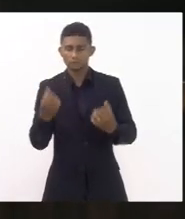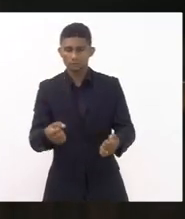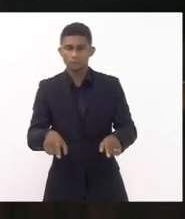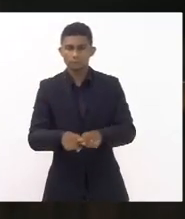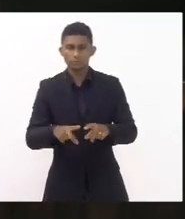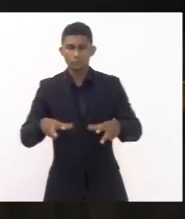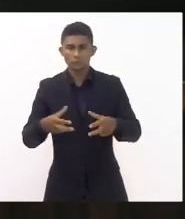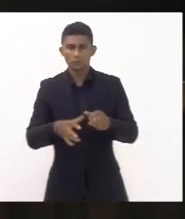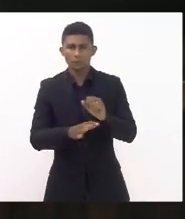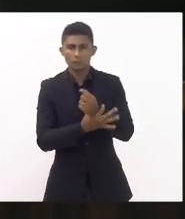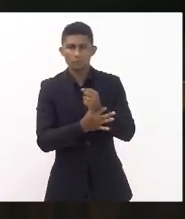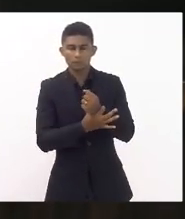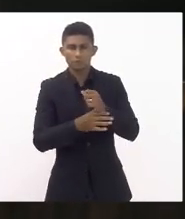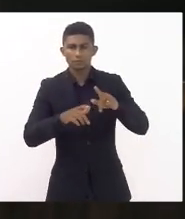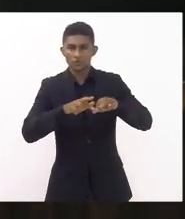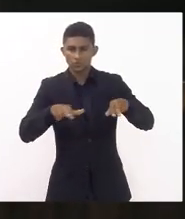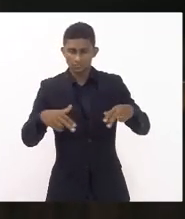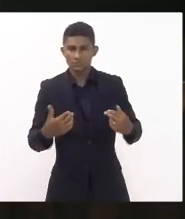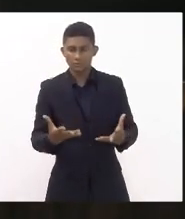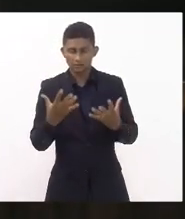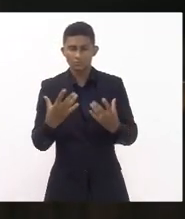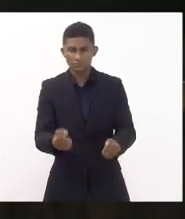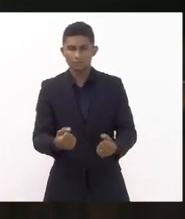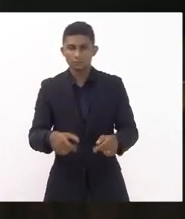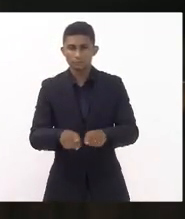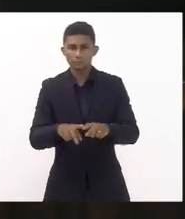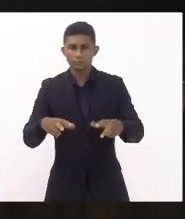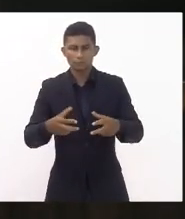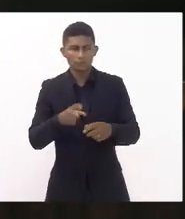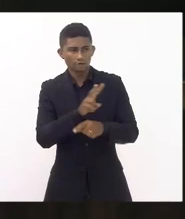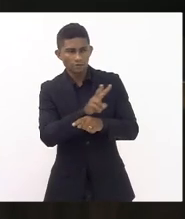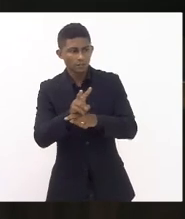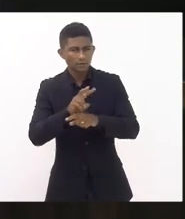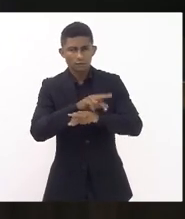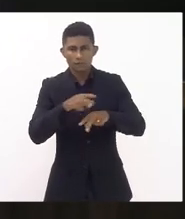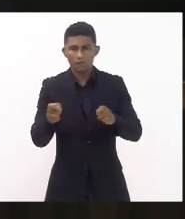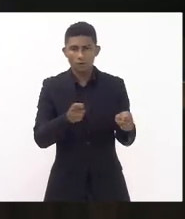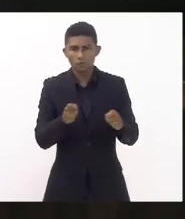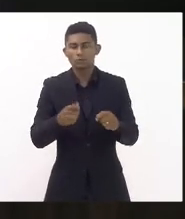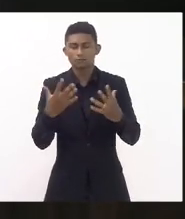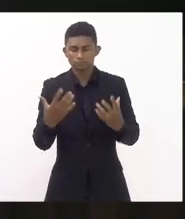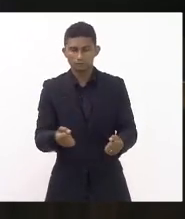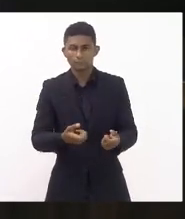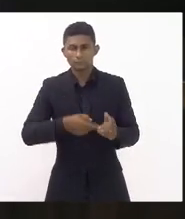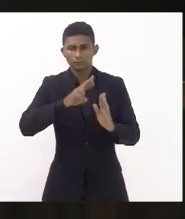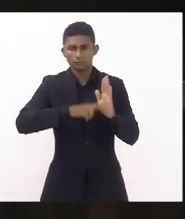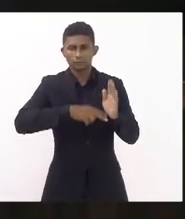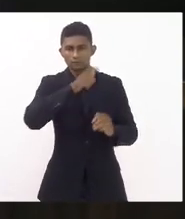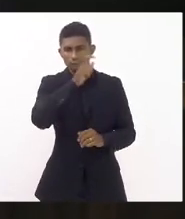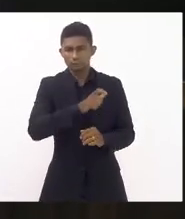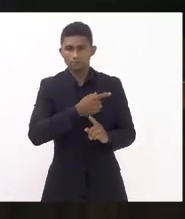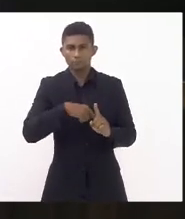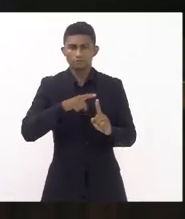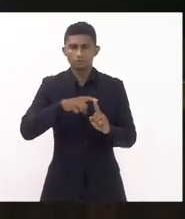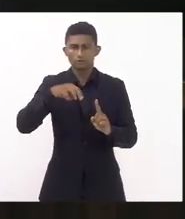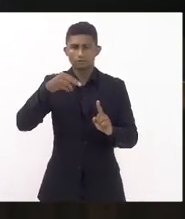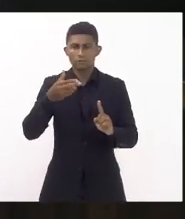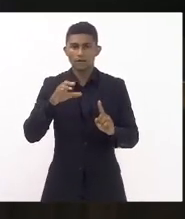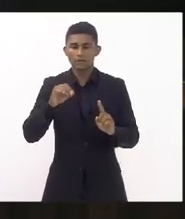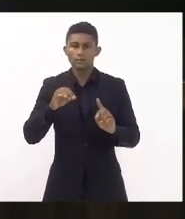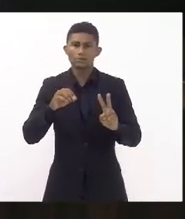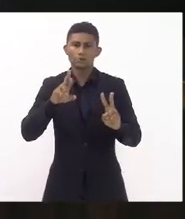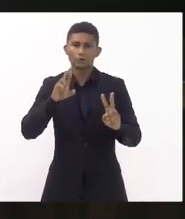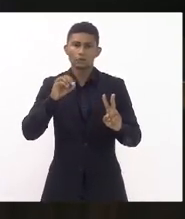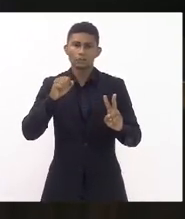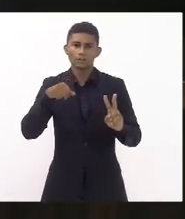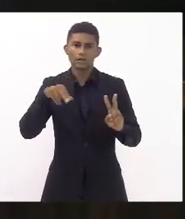polícia, favorável. De Orçamento, Fiscalização Financeira e Controle, favorável. Relatores, deputado Márcio Pacheco, Rosane Félix, Mata Rocha e